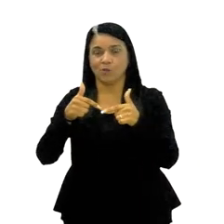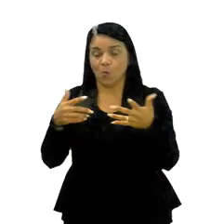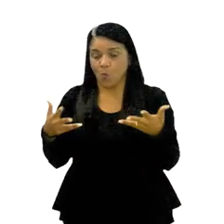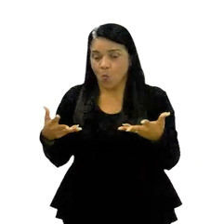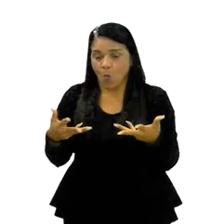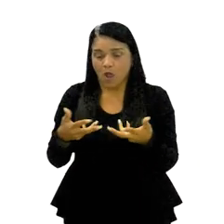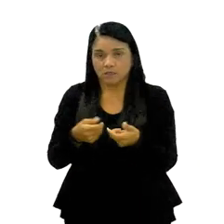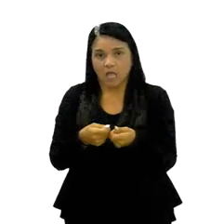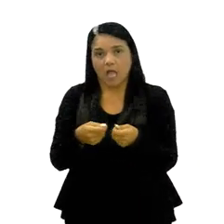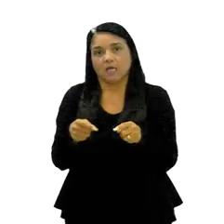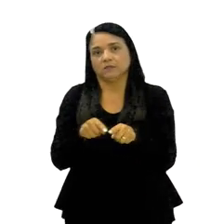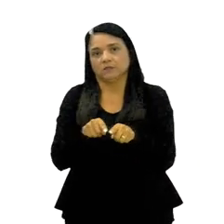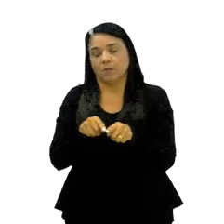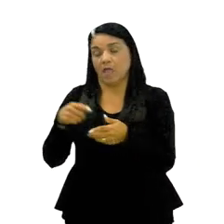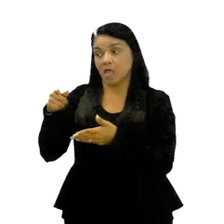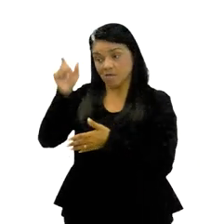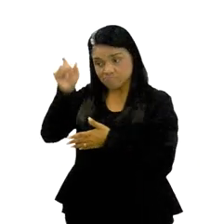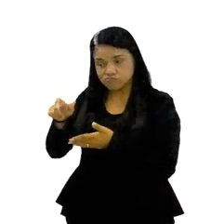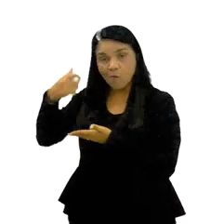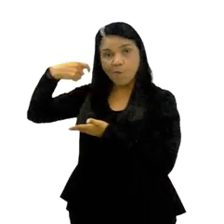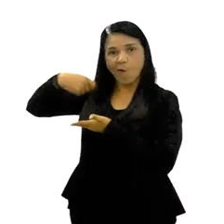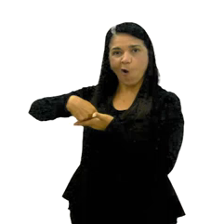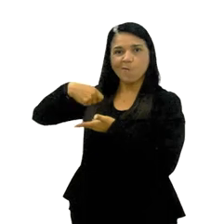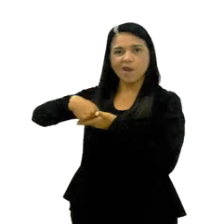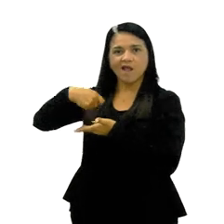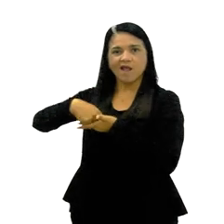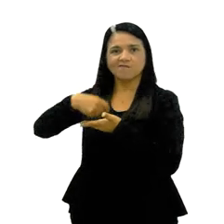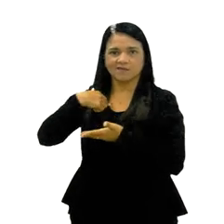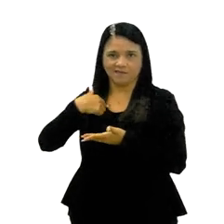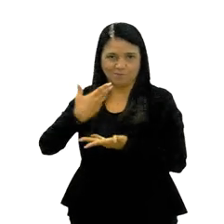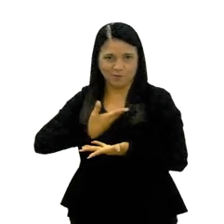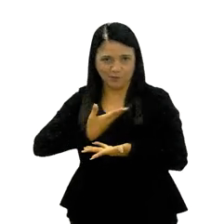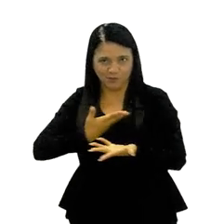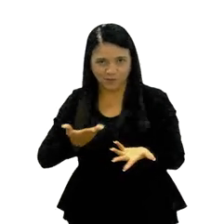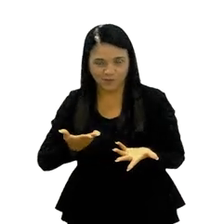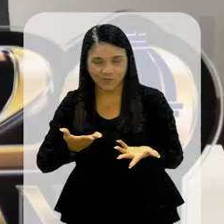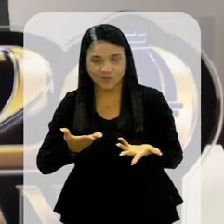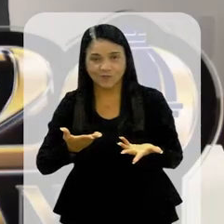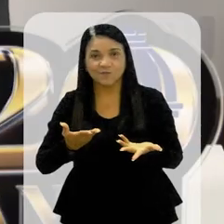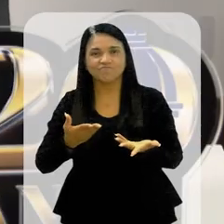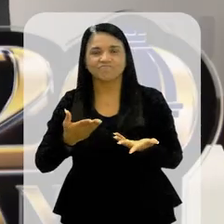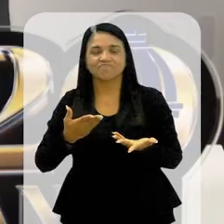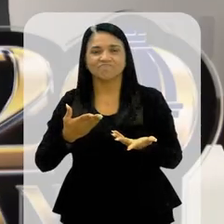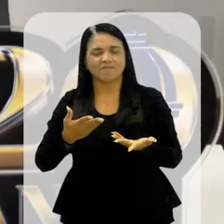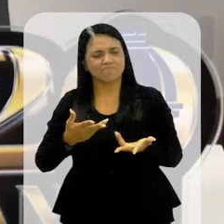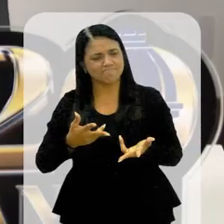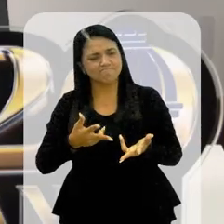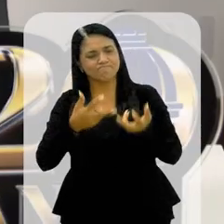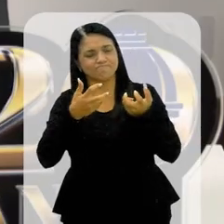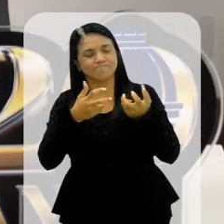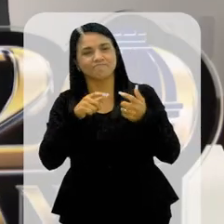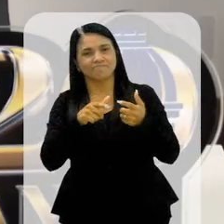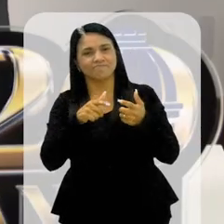assustadoramente, até com a qualidade, com a cobrança que ele me fazia, entendeu? Eu acho que é evidente